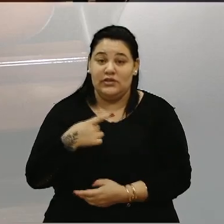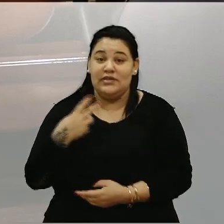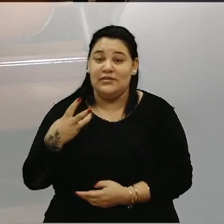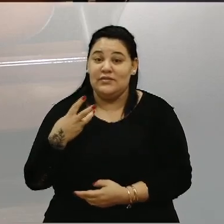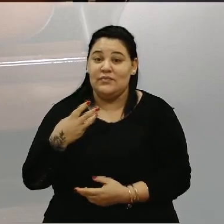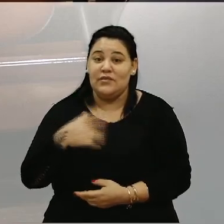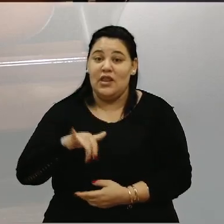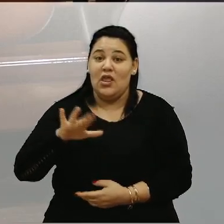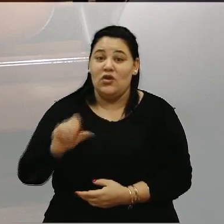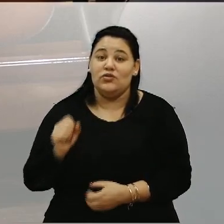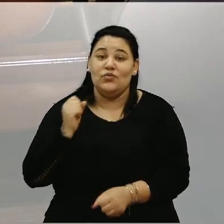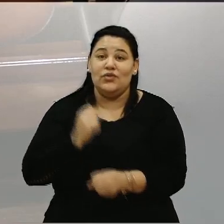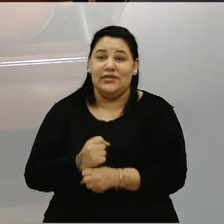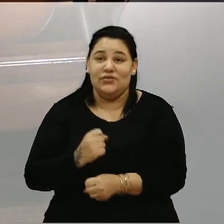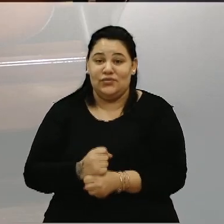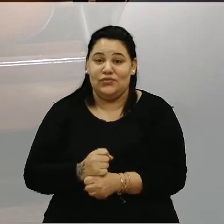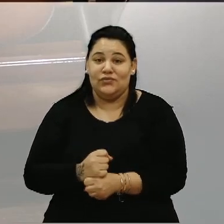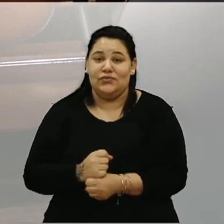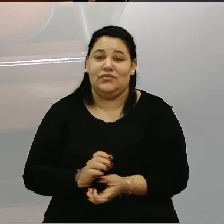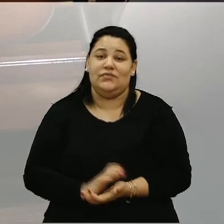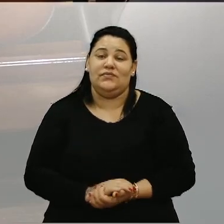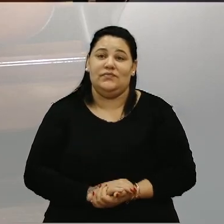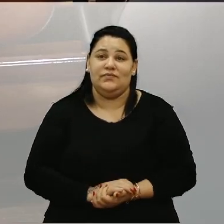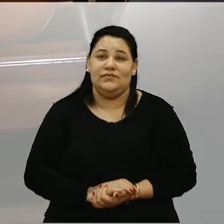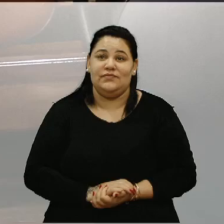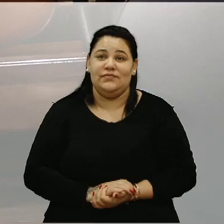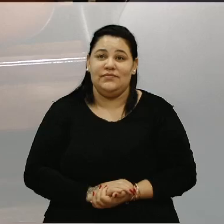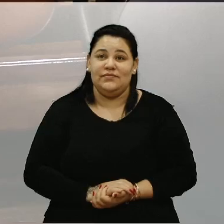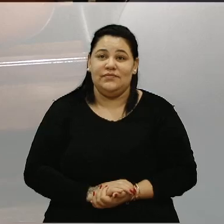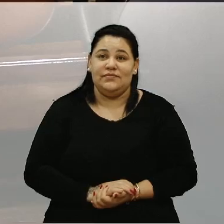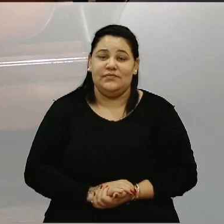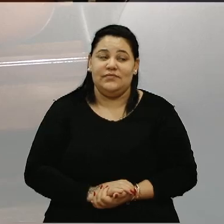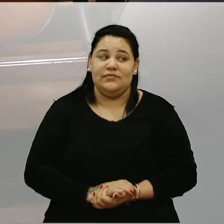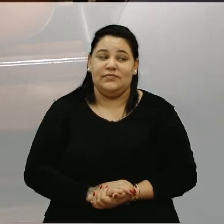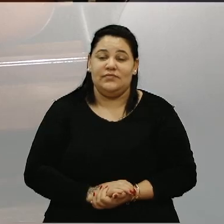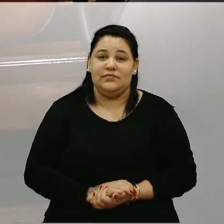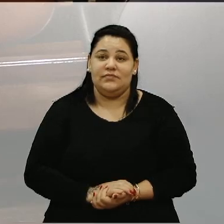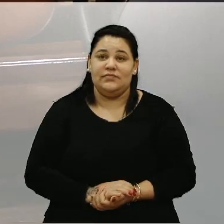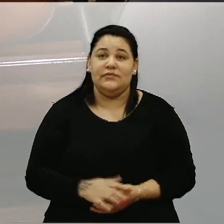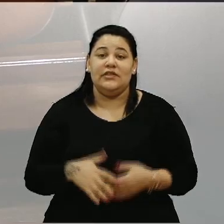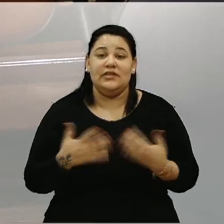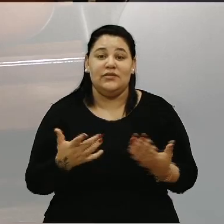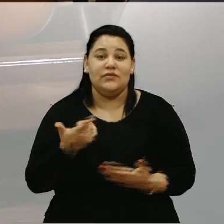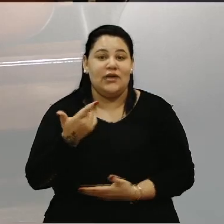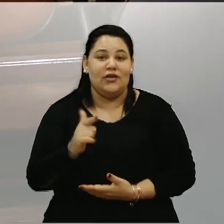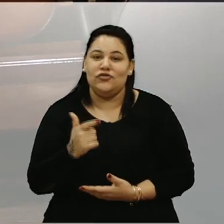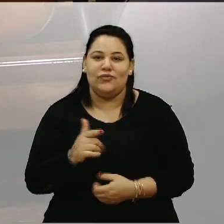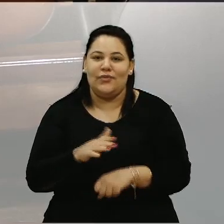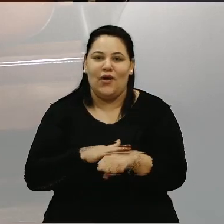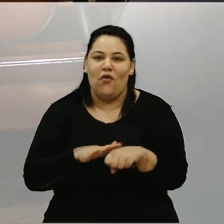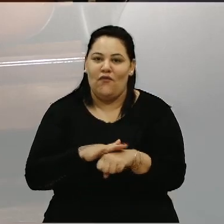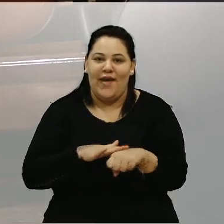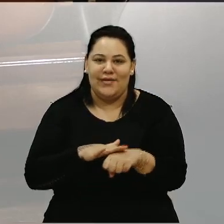ano. Por ano. Então, se a gente não tem uma conversa